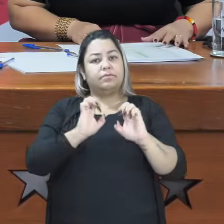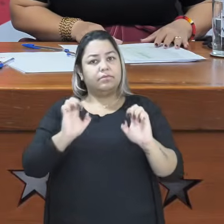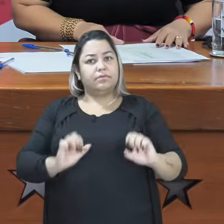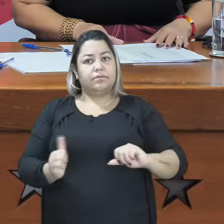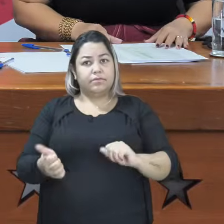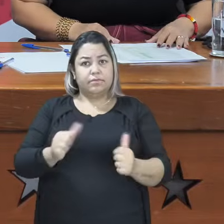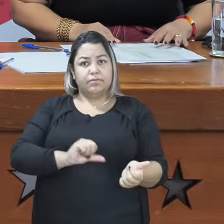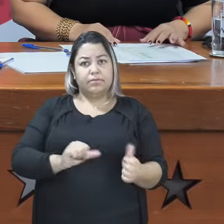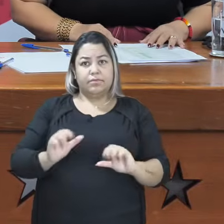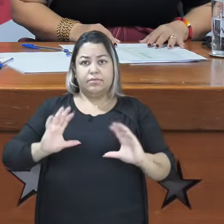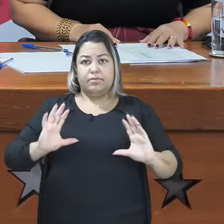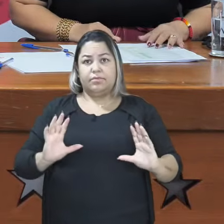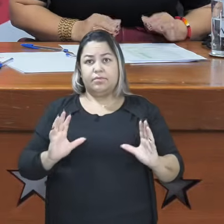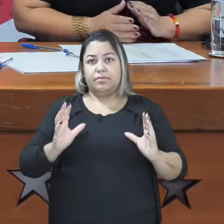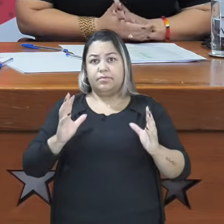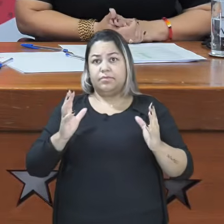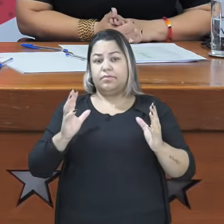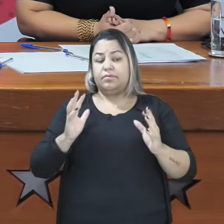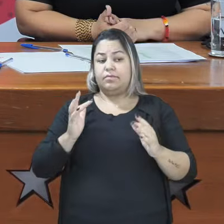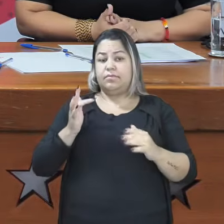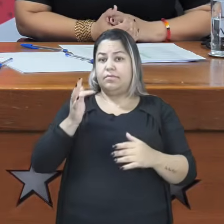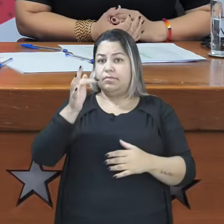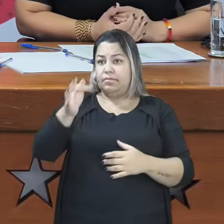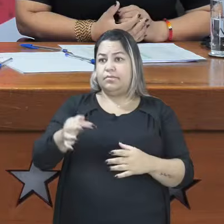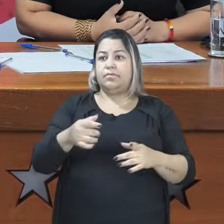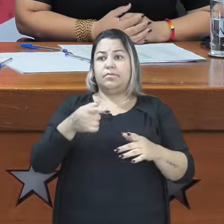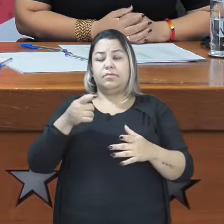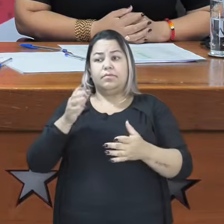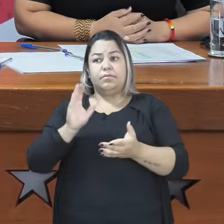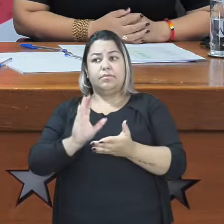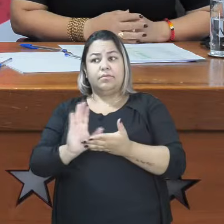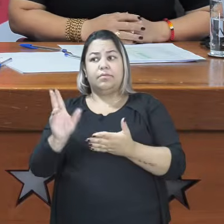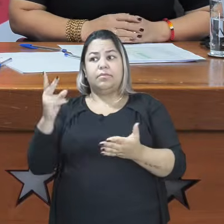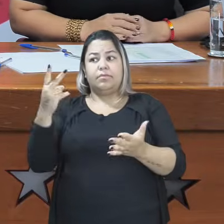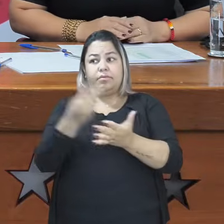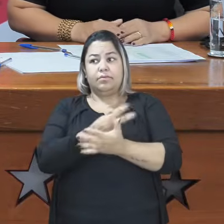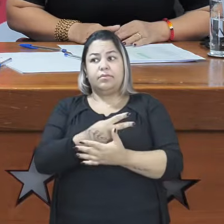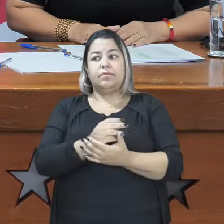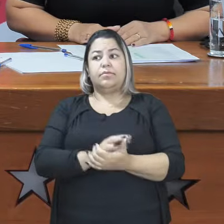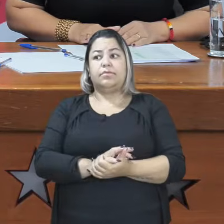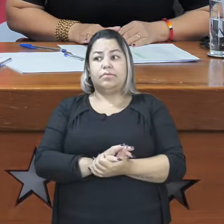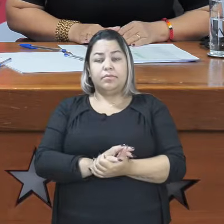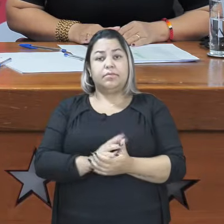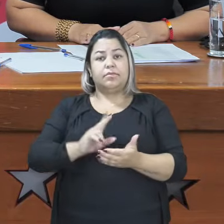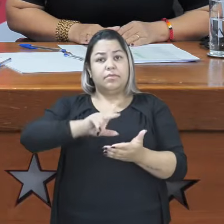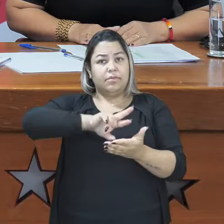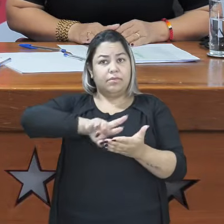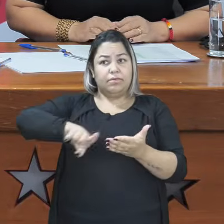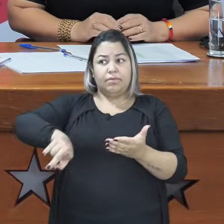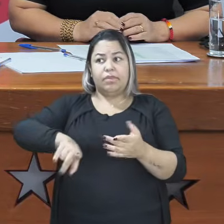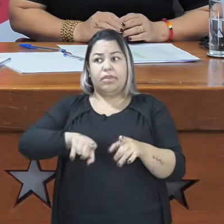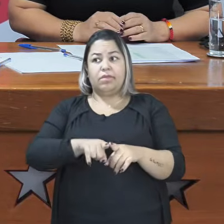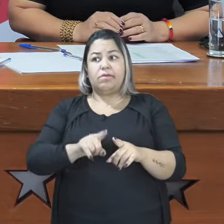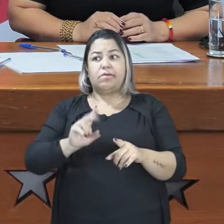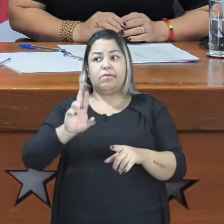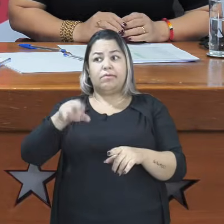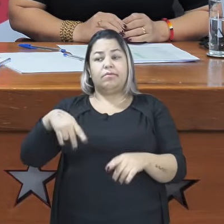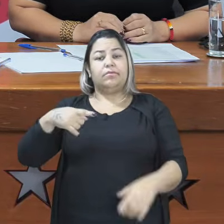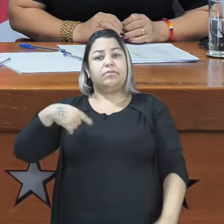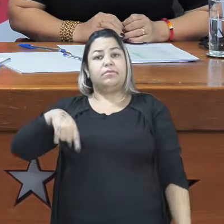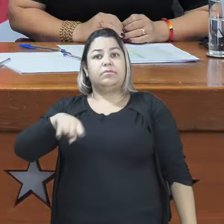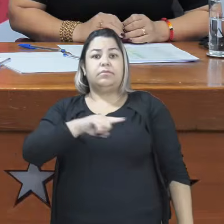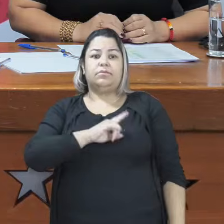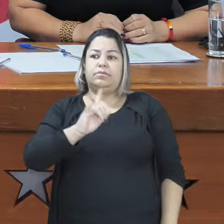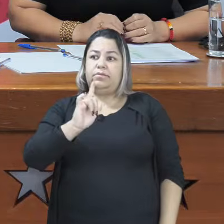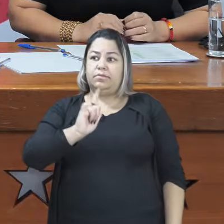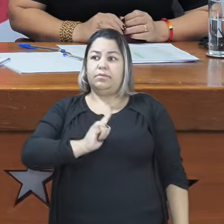de eventuais recursos, né? Sempre acontecem recursos por diversas razões. Nós temos o